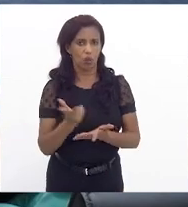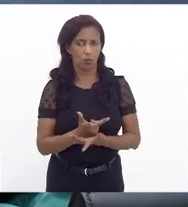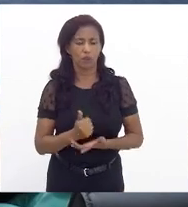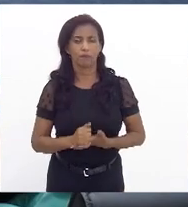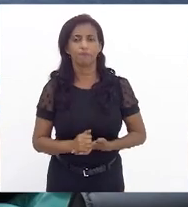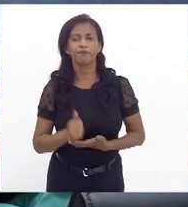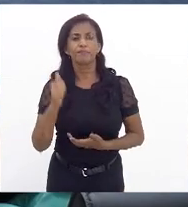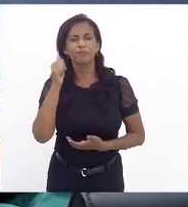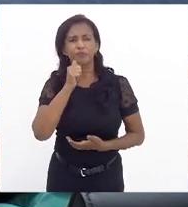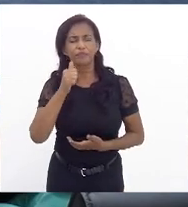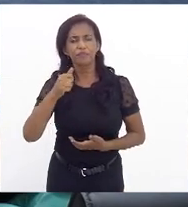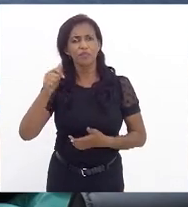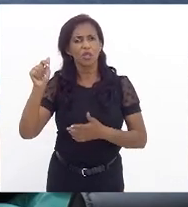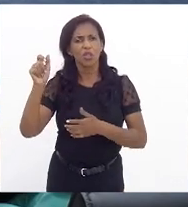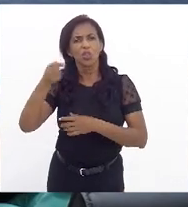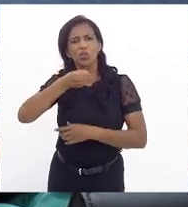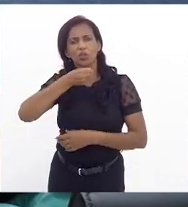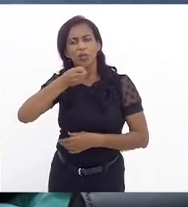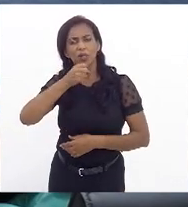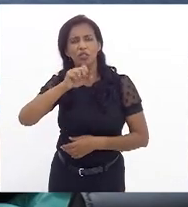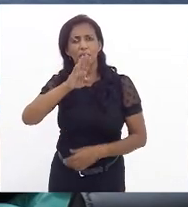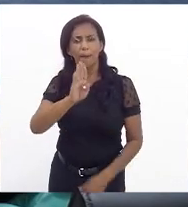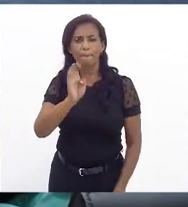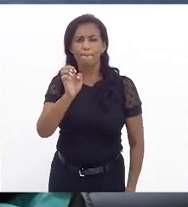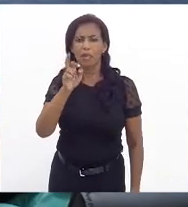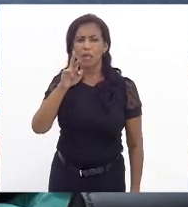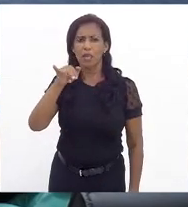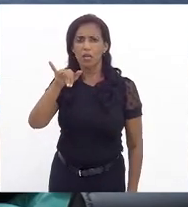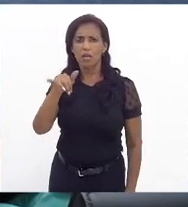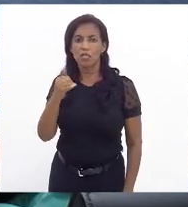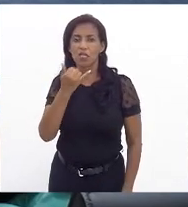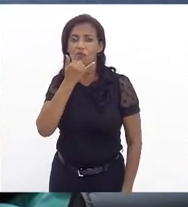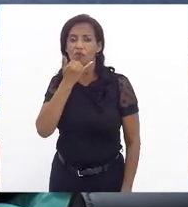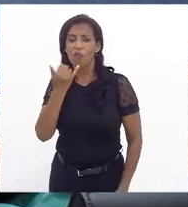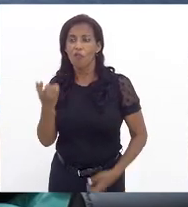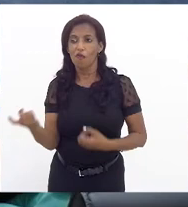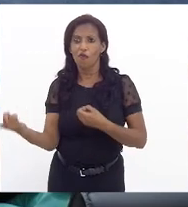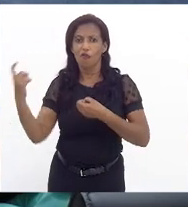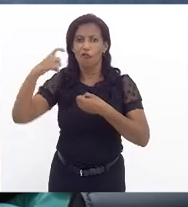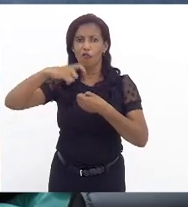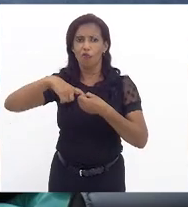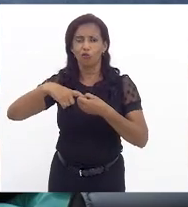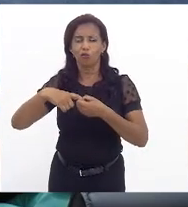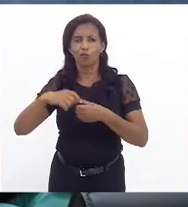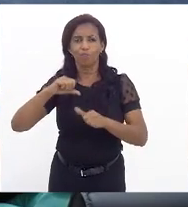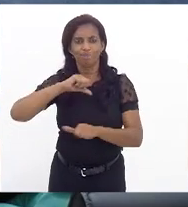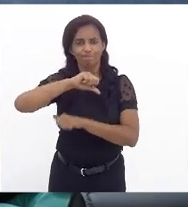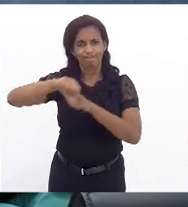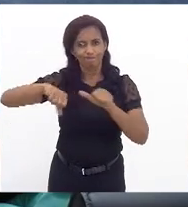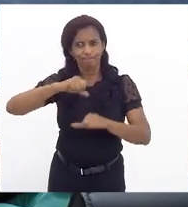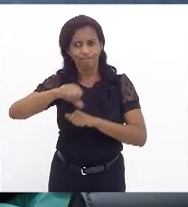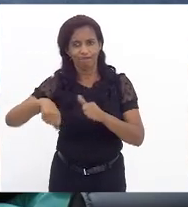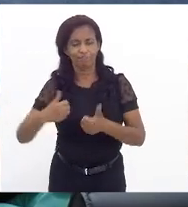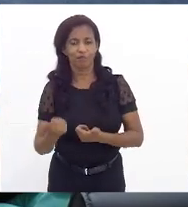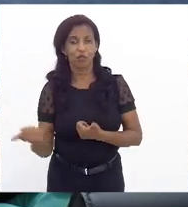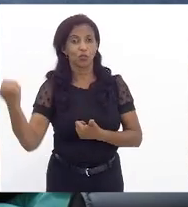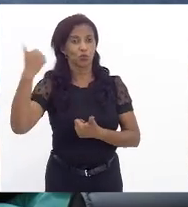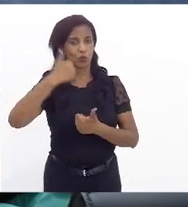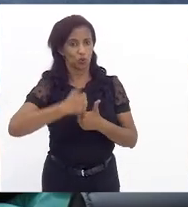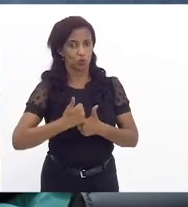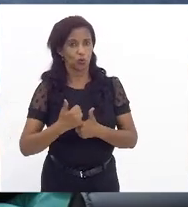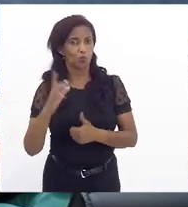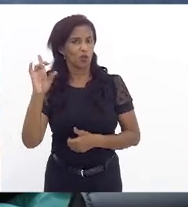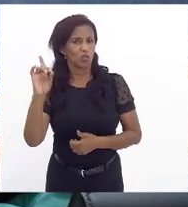colunista Berenice, a secretaria voltou atrás e desfez essa indicação política que substituía